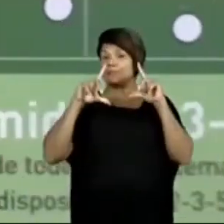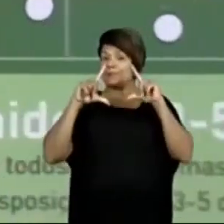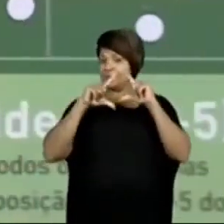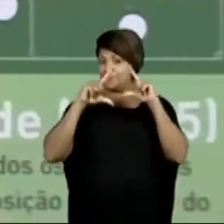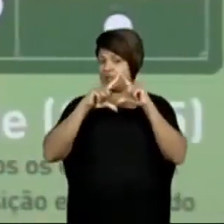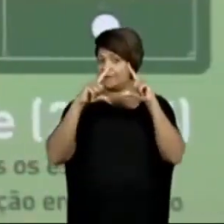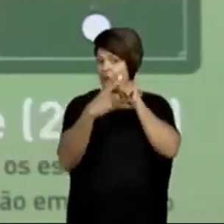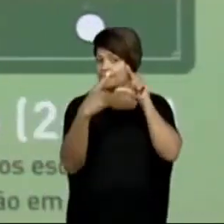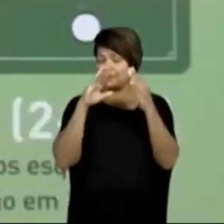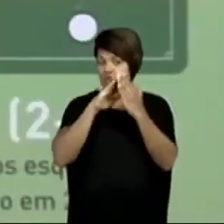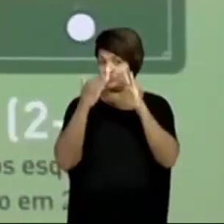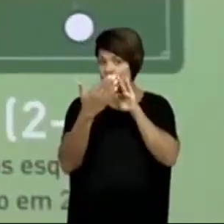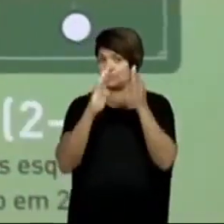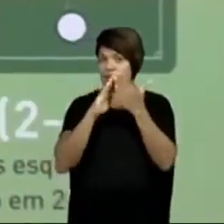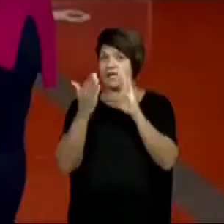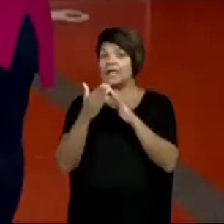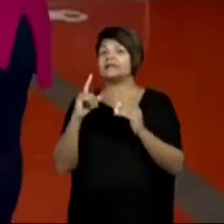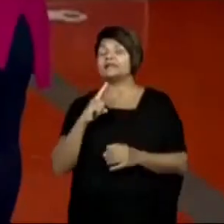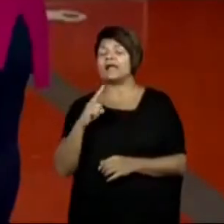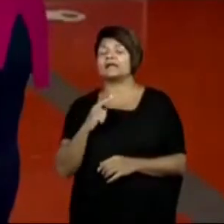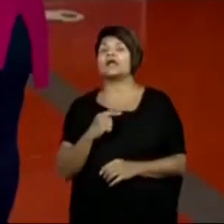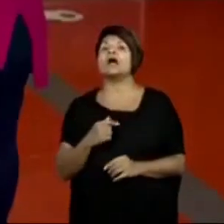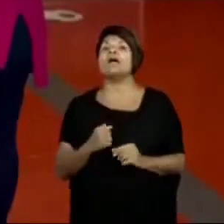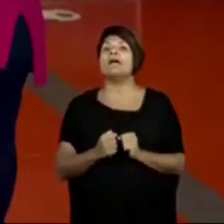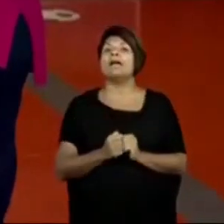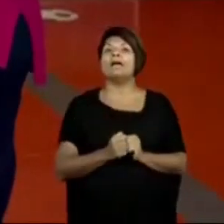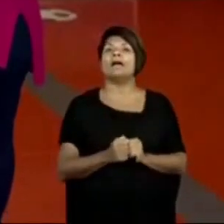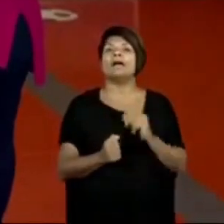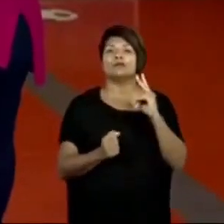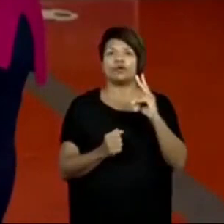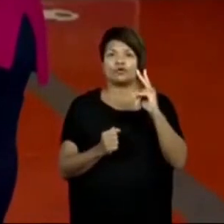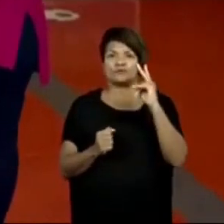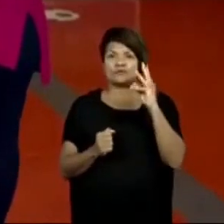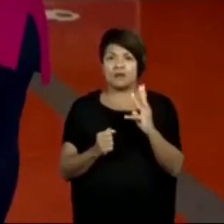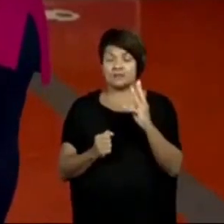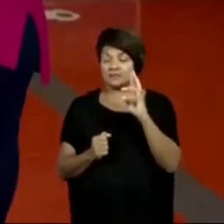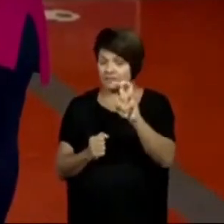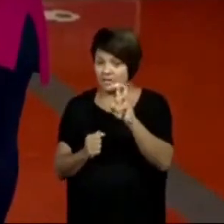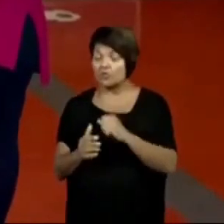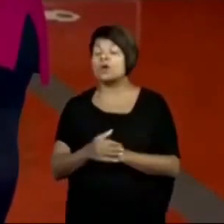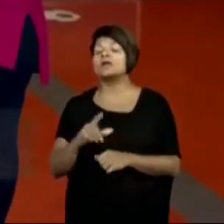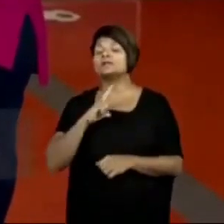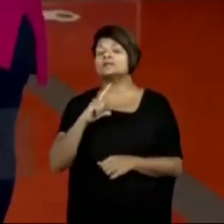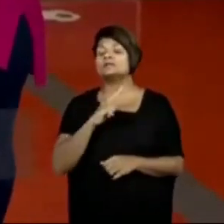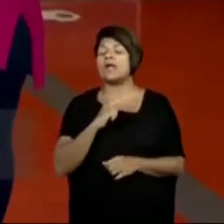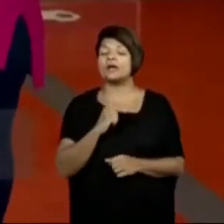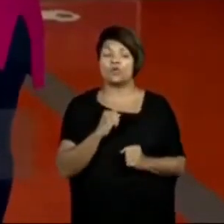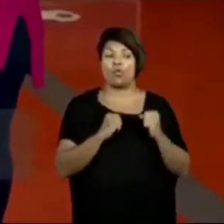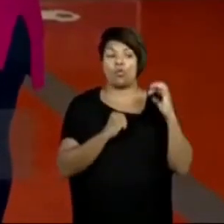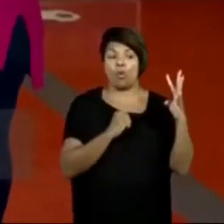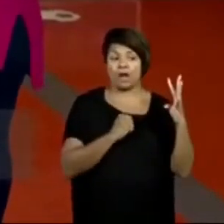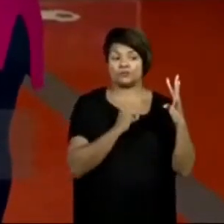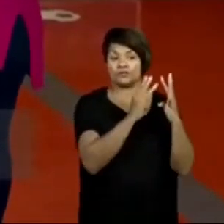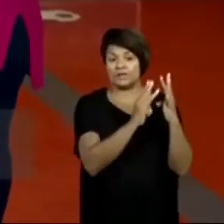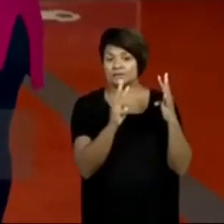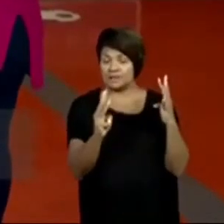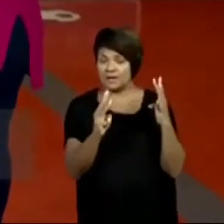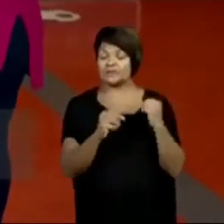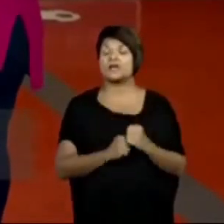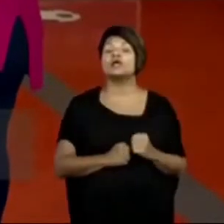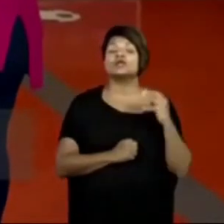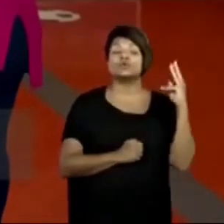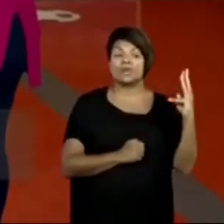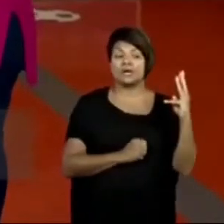ele forma mesmo uma pirâmide, por isso recebe esse nome. Temos aqui embaixo o 4, 3, 3 e o 3, 5,